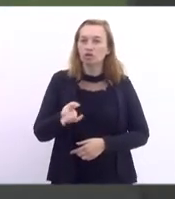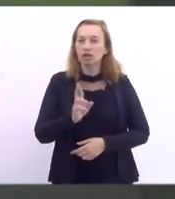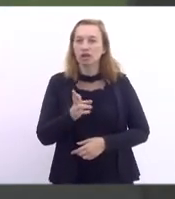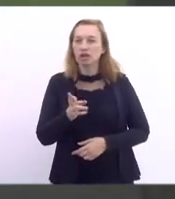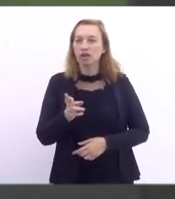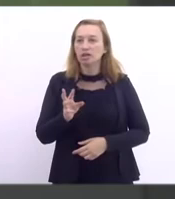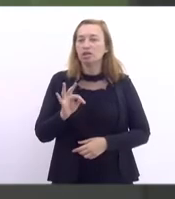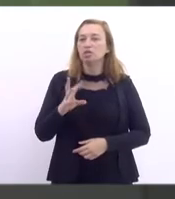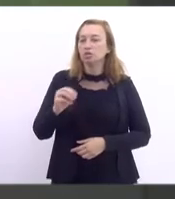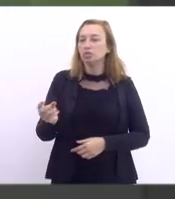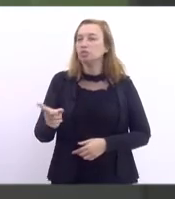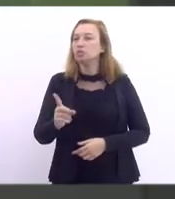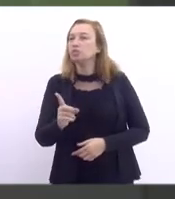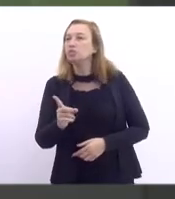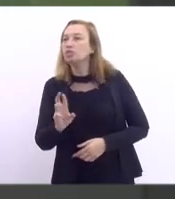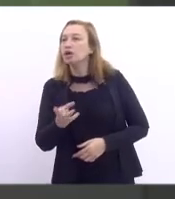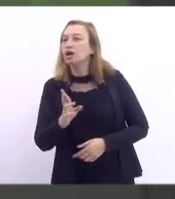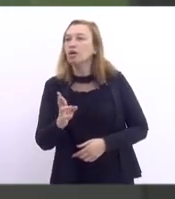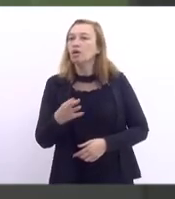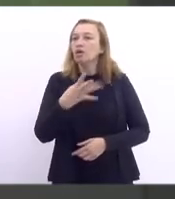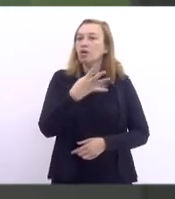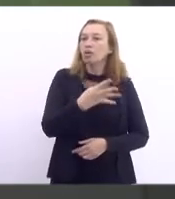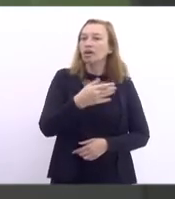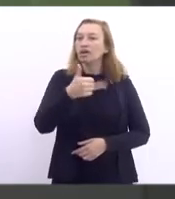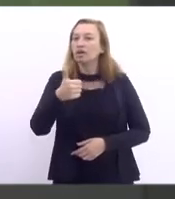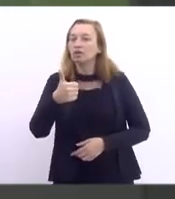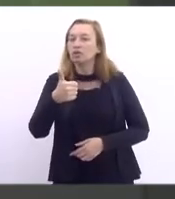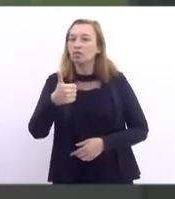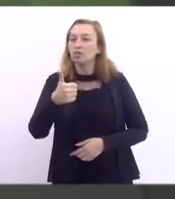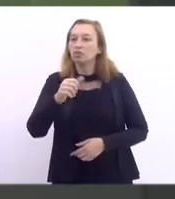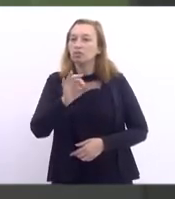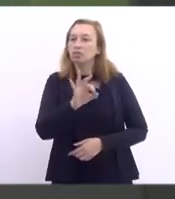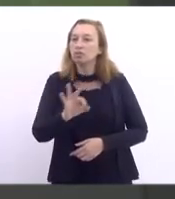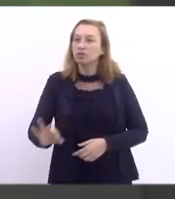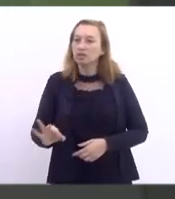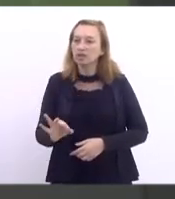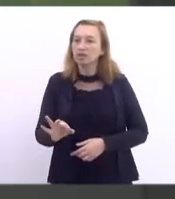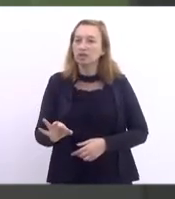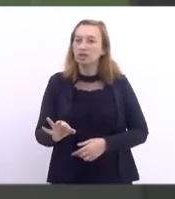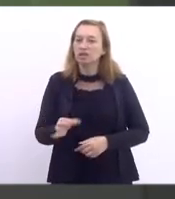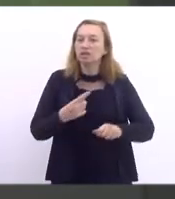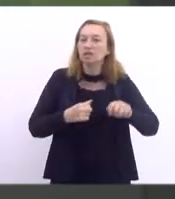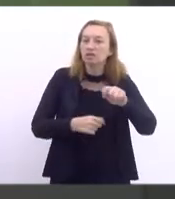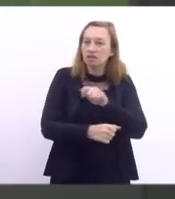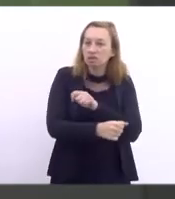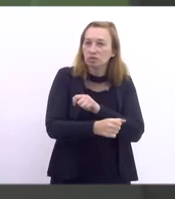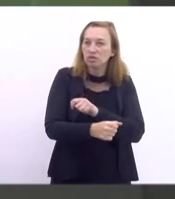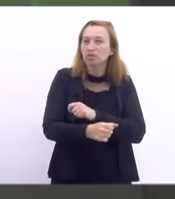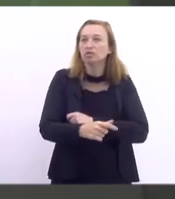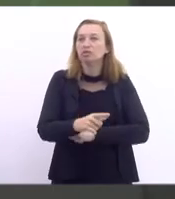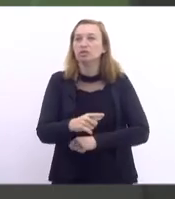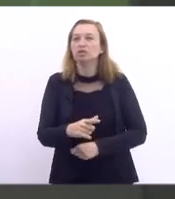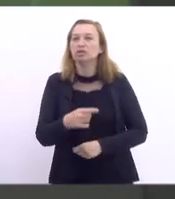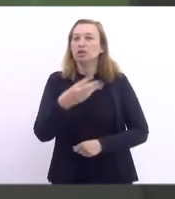a 41 por cento desse valor teria aqui para investimento